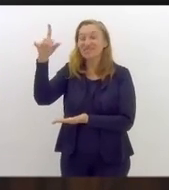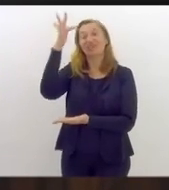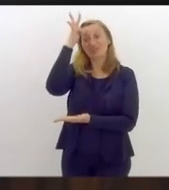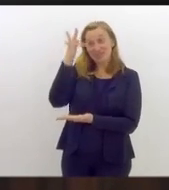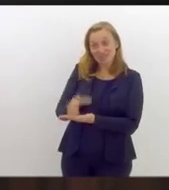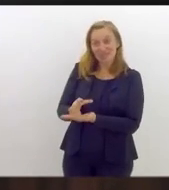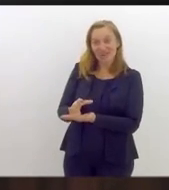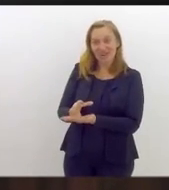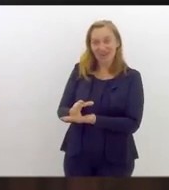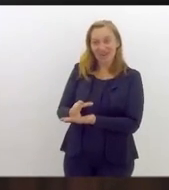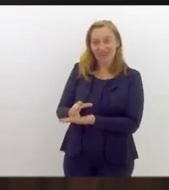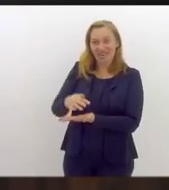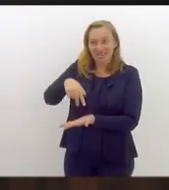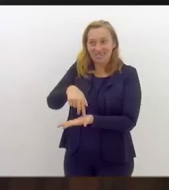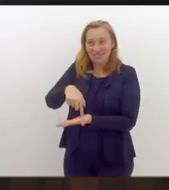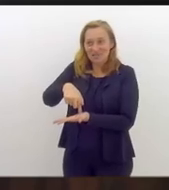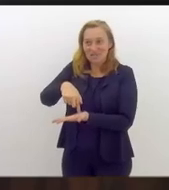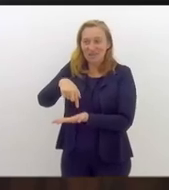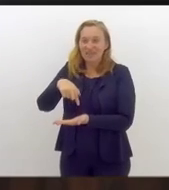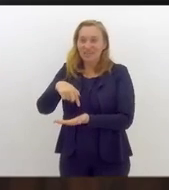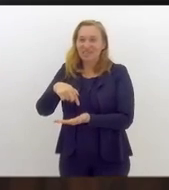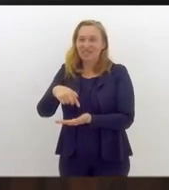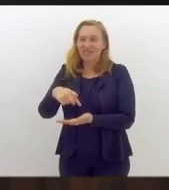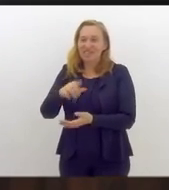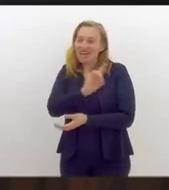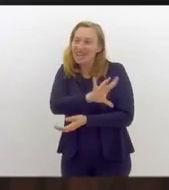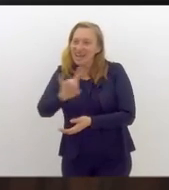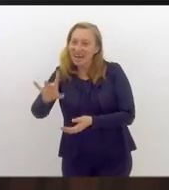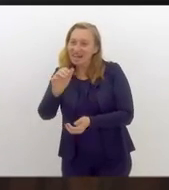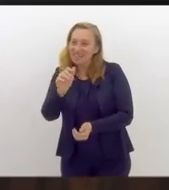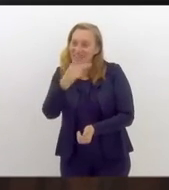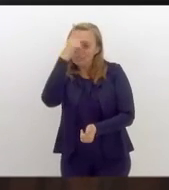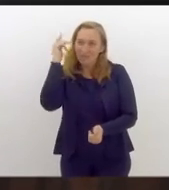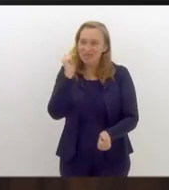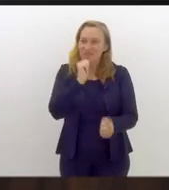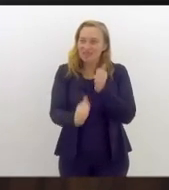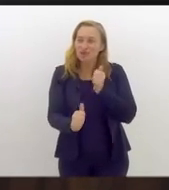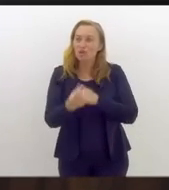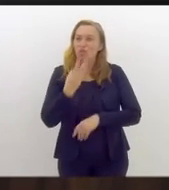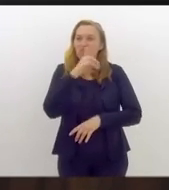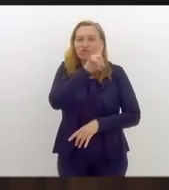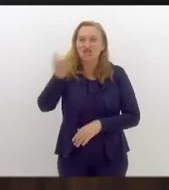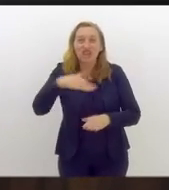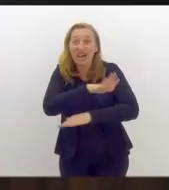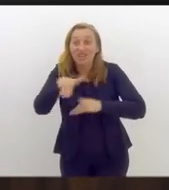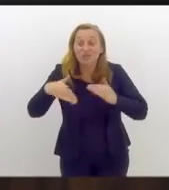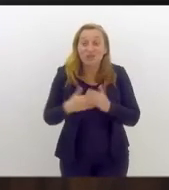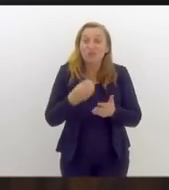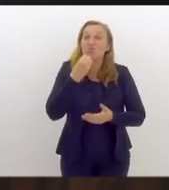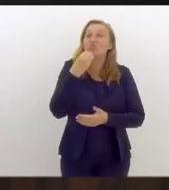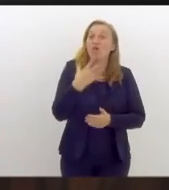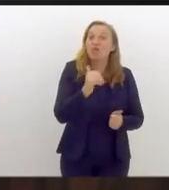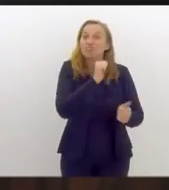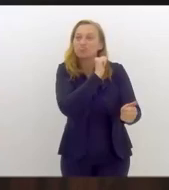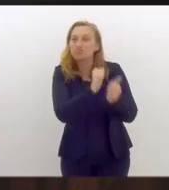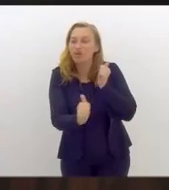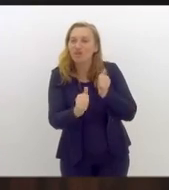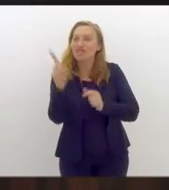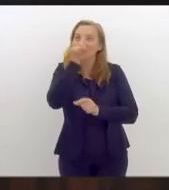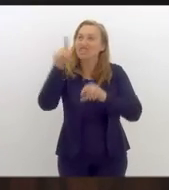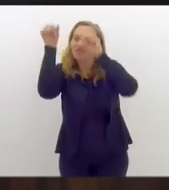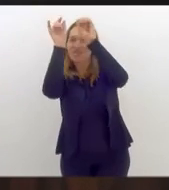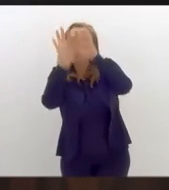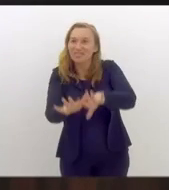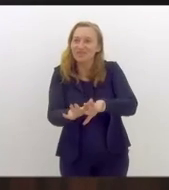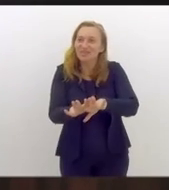no pé da bola de cada jogador. Desejo um bom dia a todos, bom jogo, que Deus